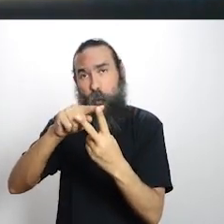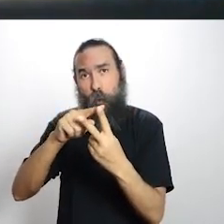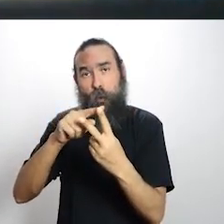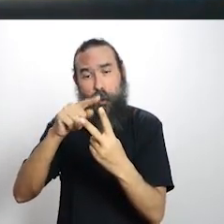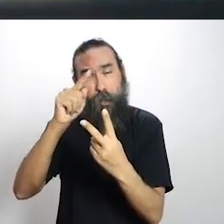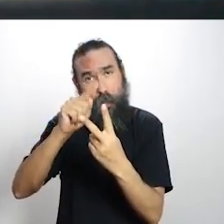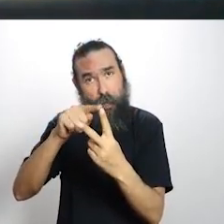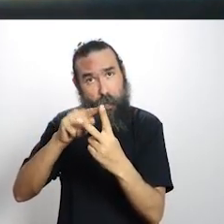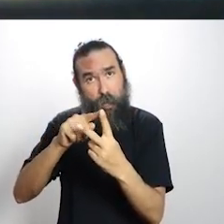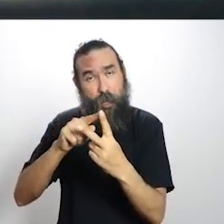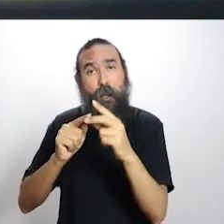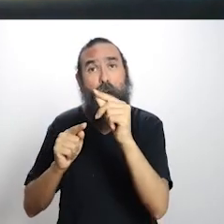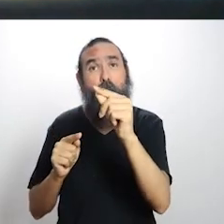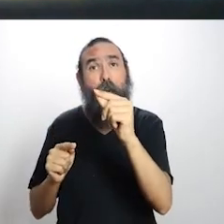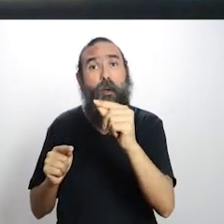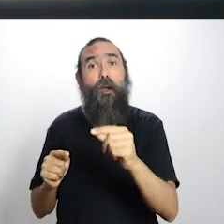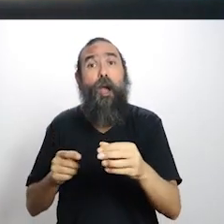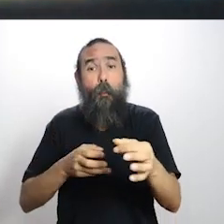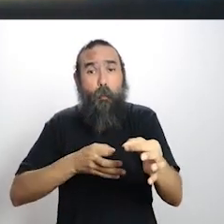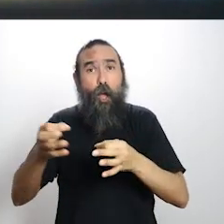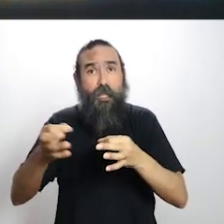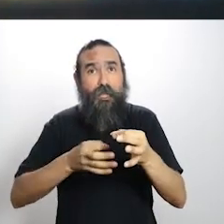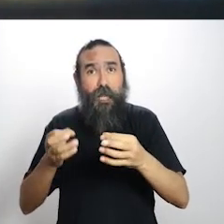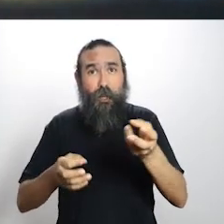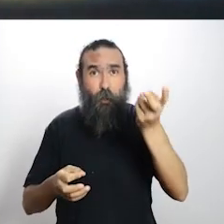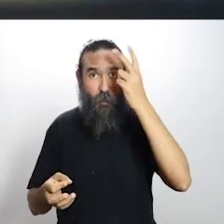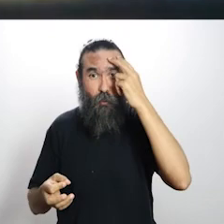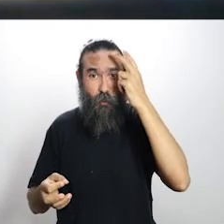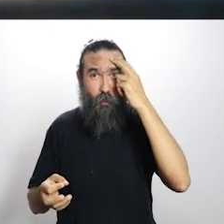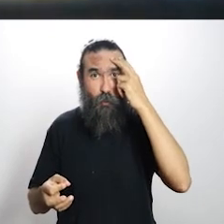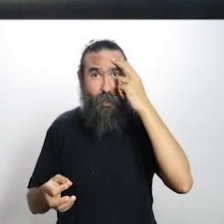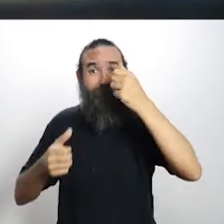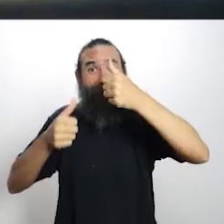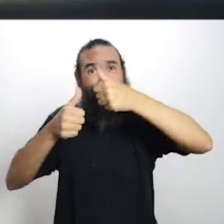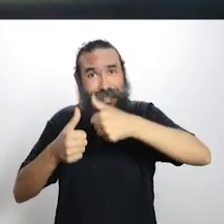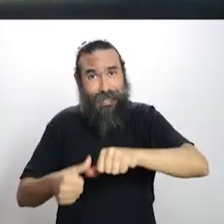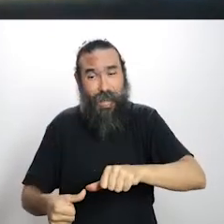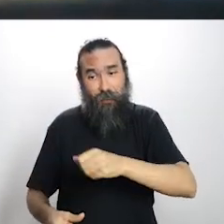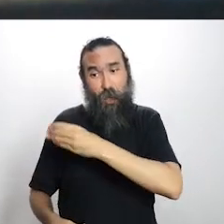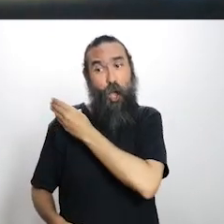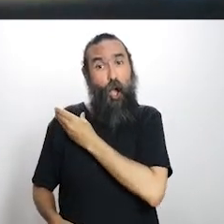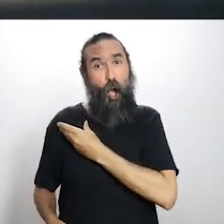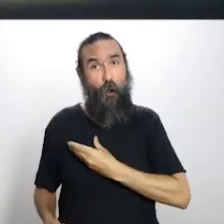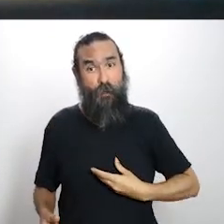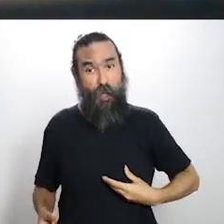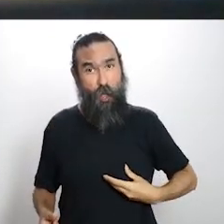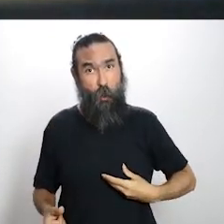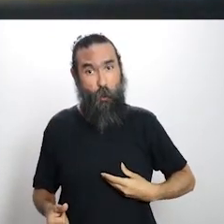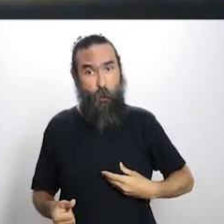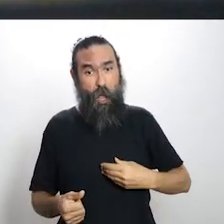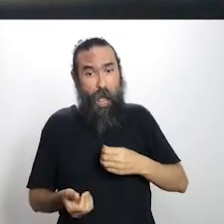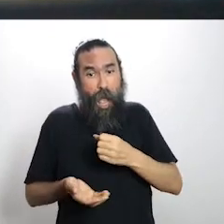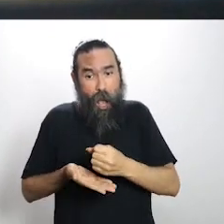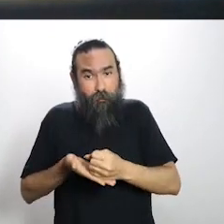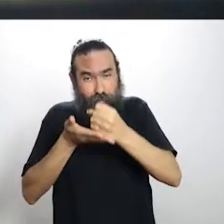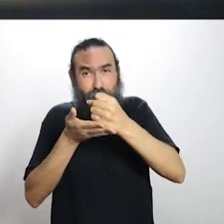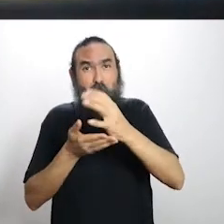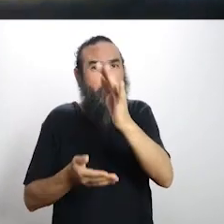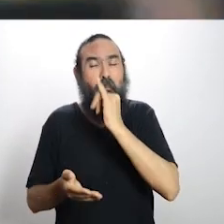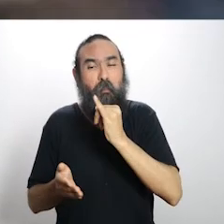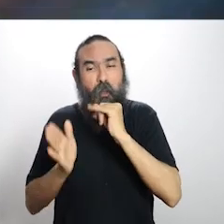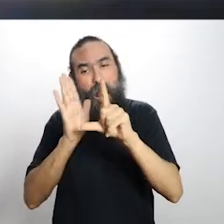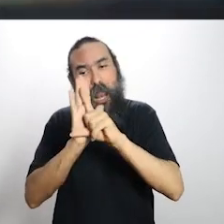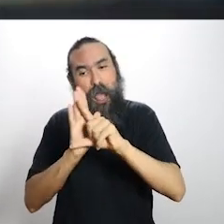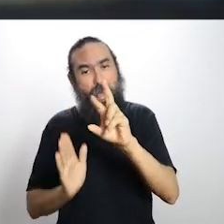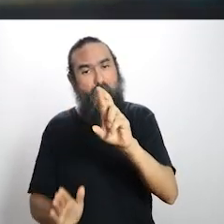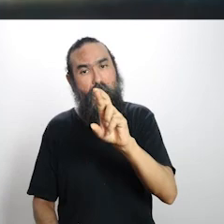estavam sendo patrocinados ou realizados pelas leis de fomento federal, como exemplo, a Lei Rouanet ou os